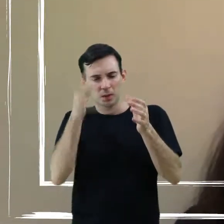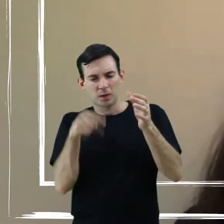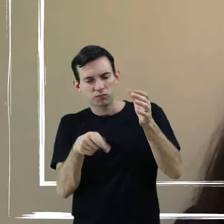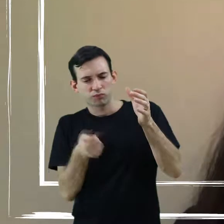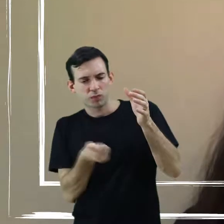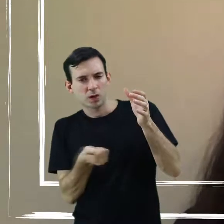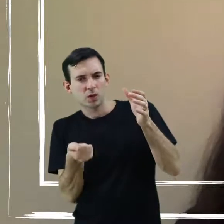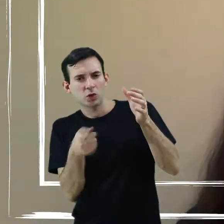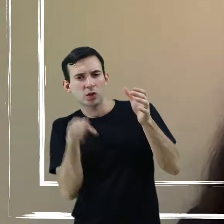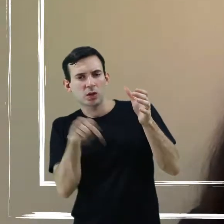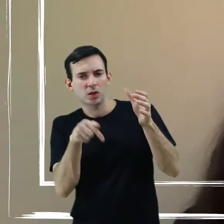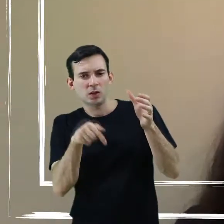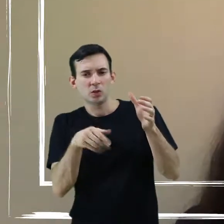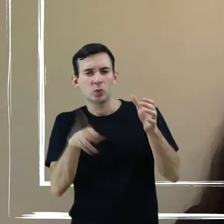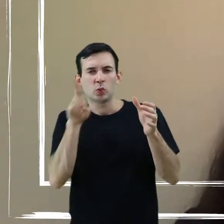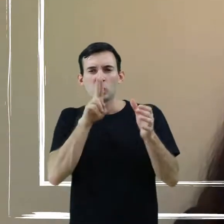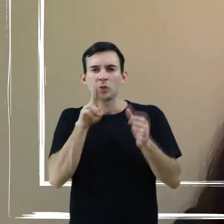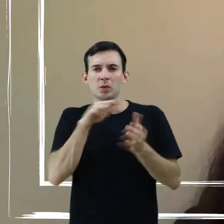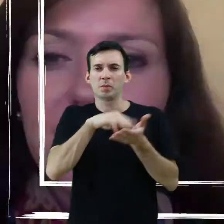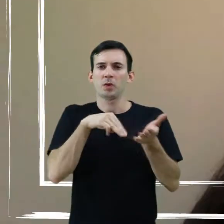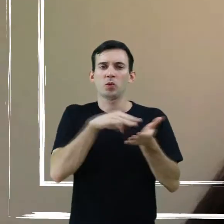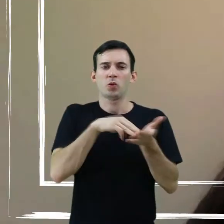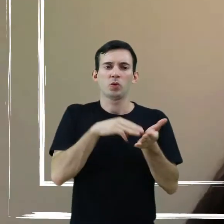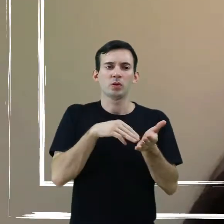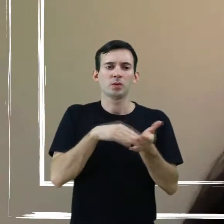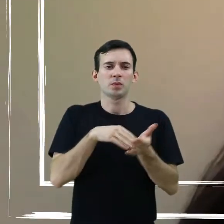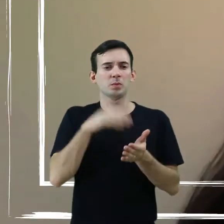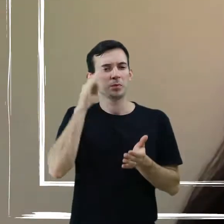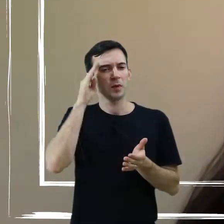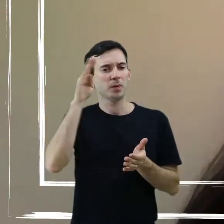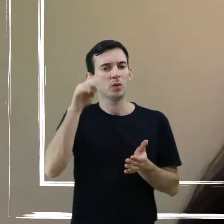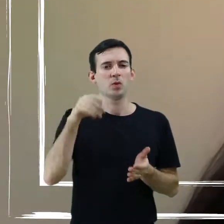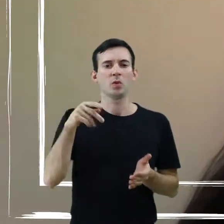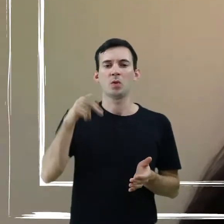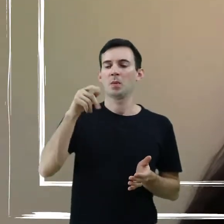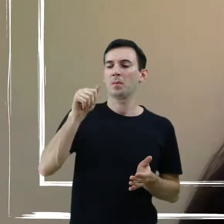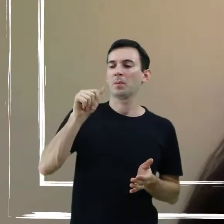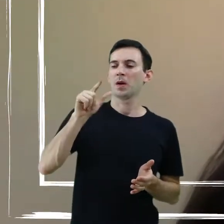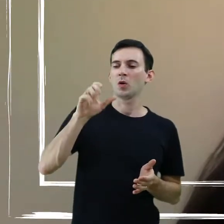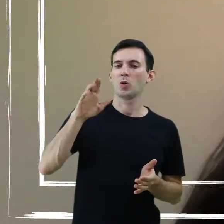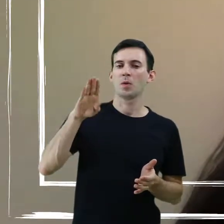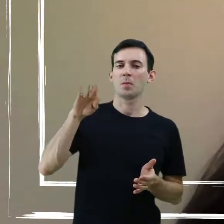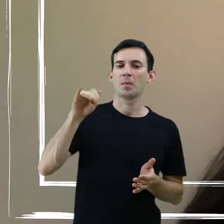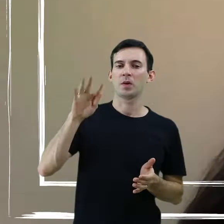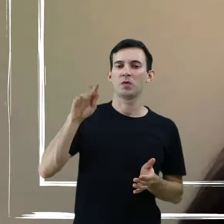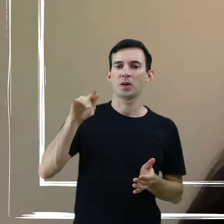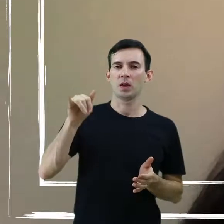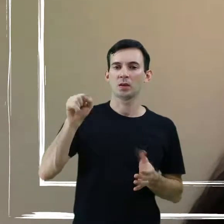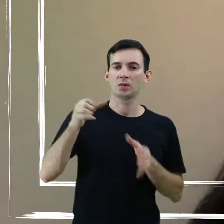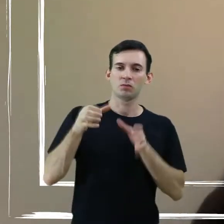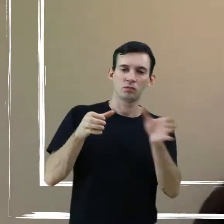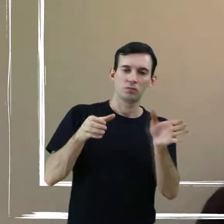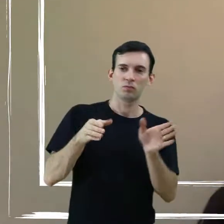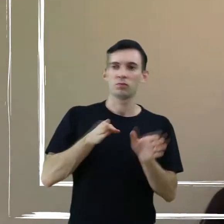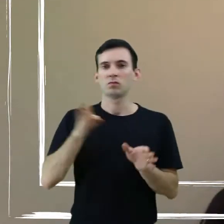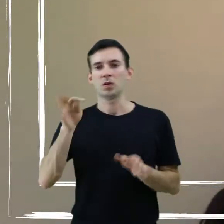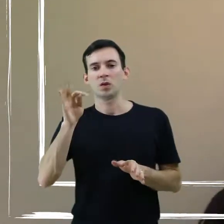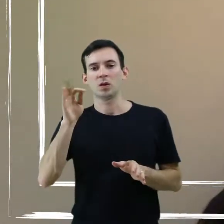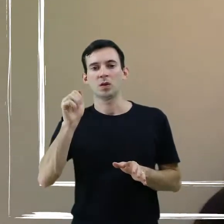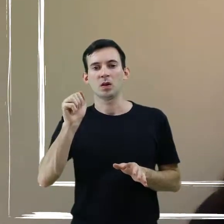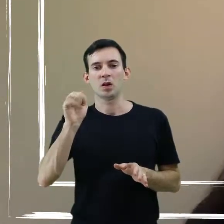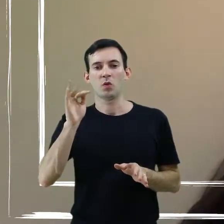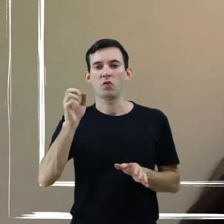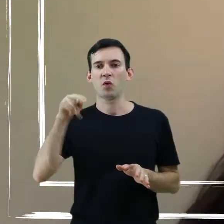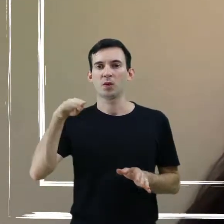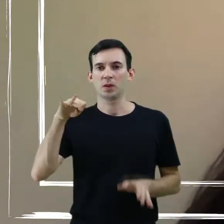a paleobiogeografia e a tafonomia. E como se pode estudar a paleobiogeografia? Bom, no caso dos